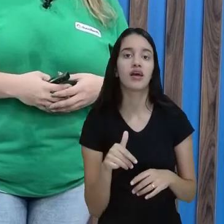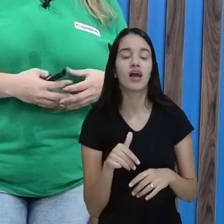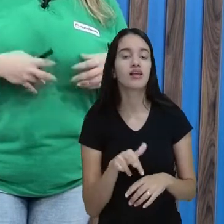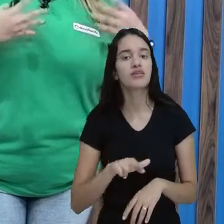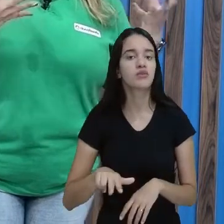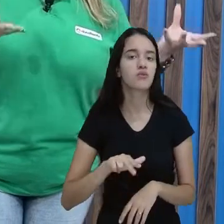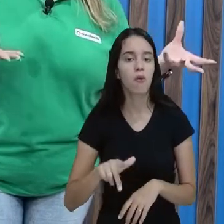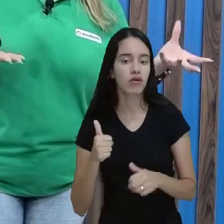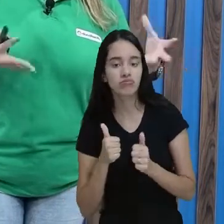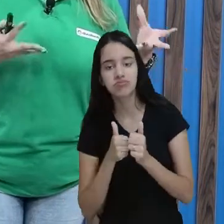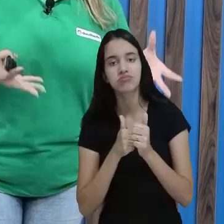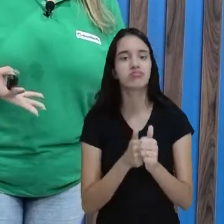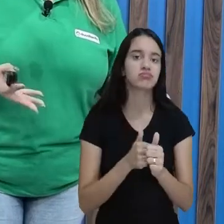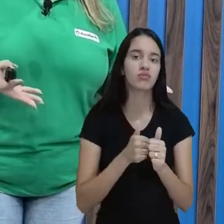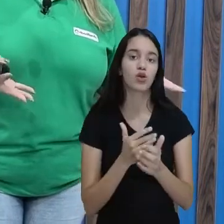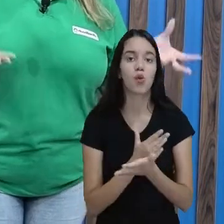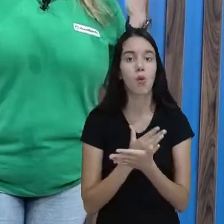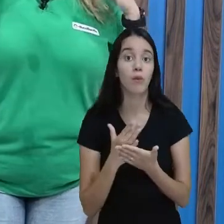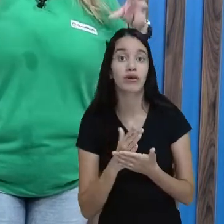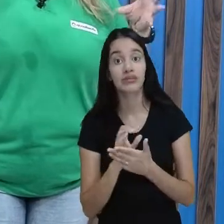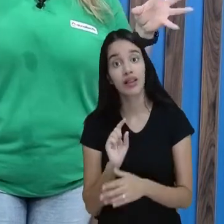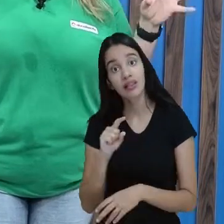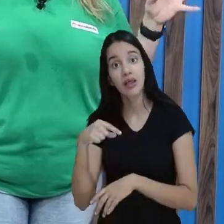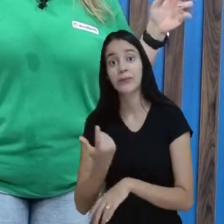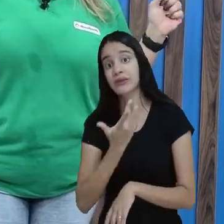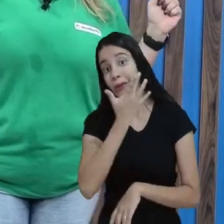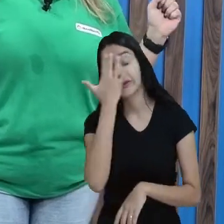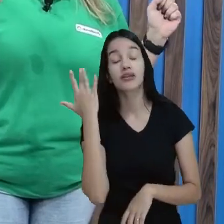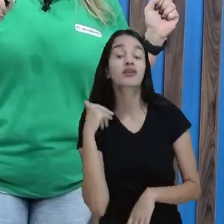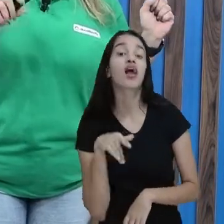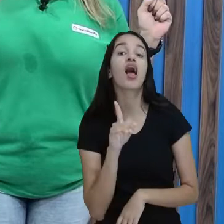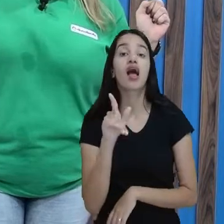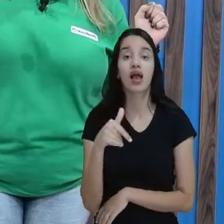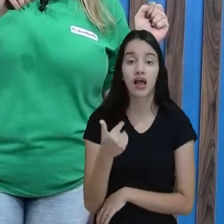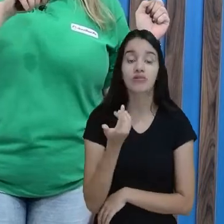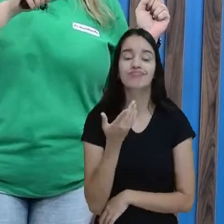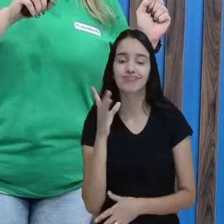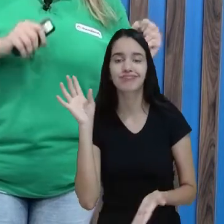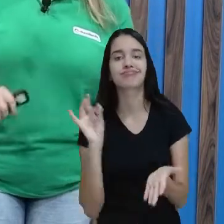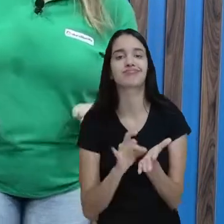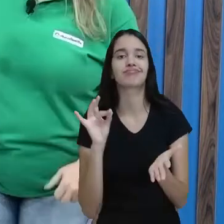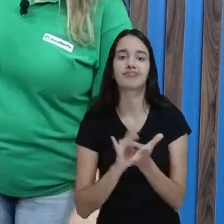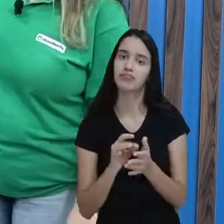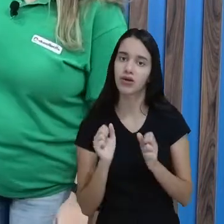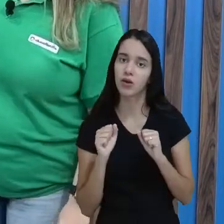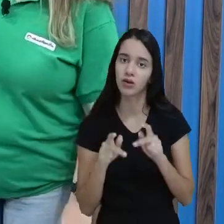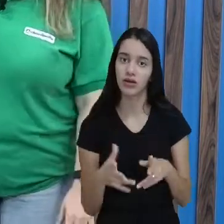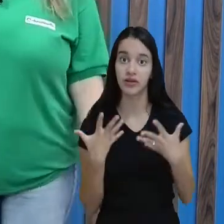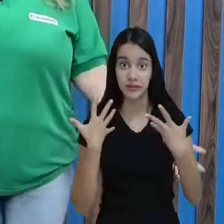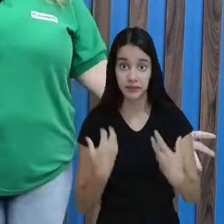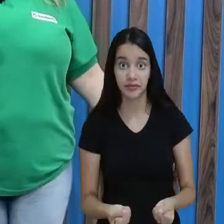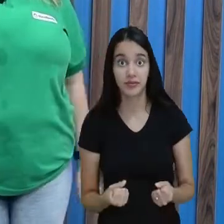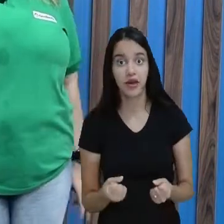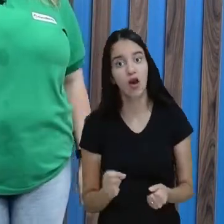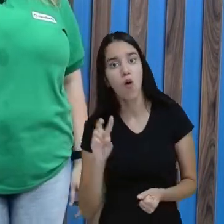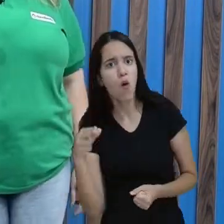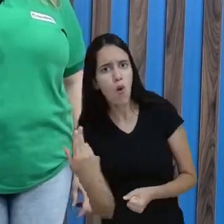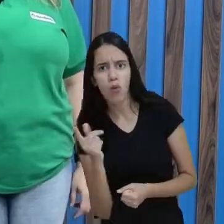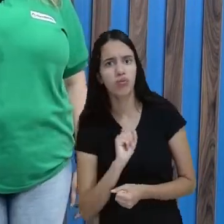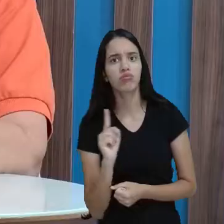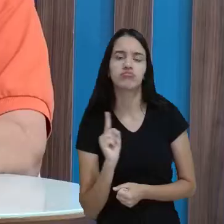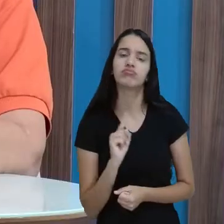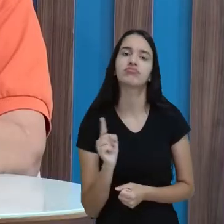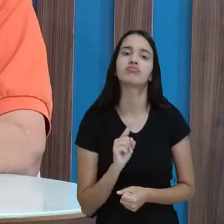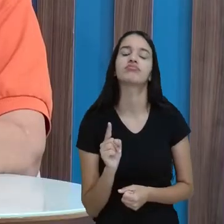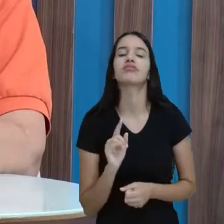é acompanhada, né, logo de início. Depois é que as pessoas, então é isso realmente, tá certo? Então, vamos lá. Ou não, né? Ou